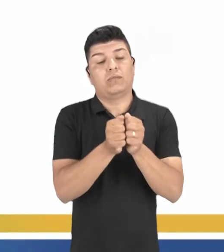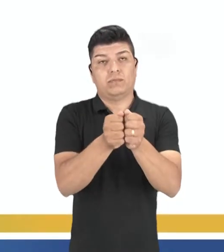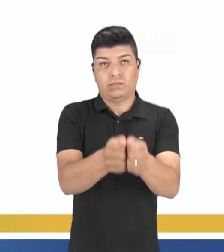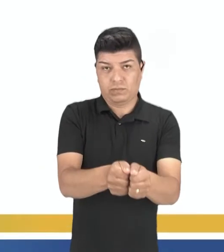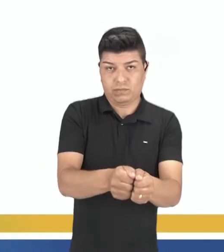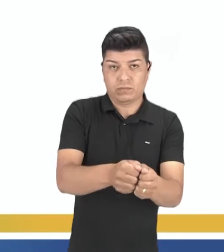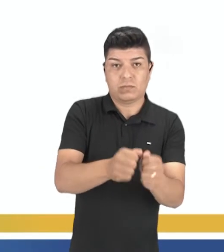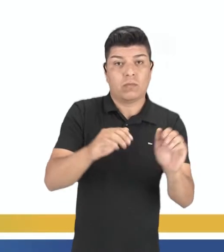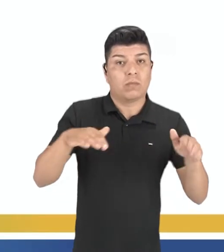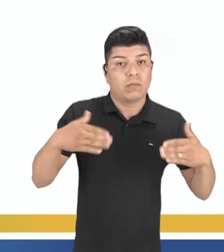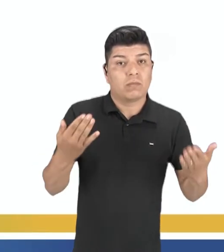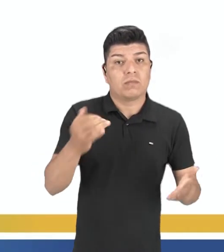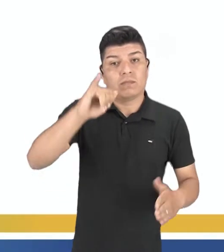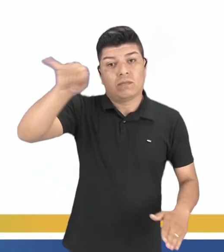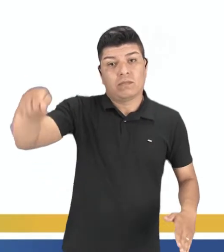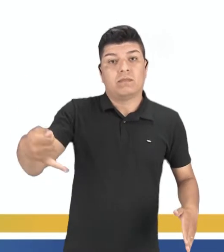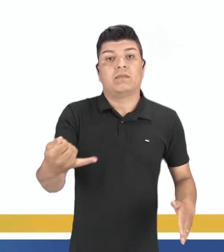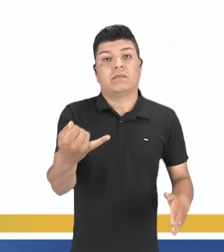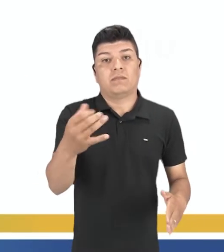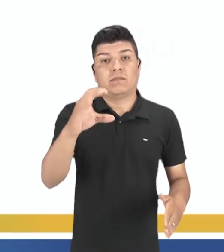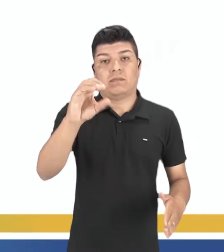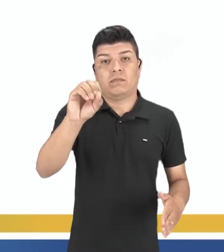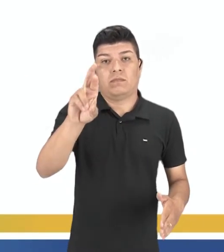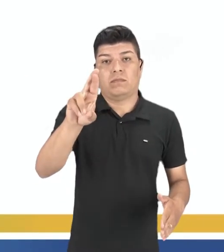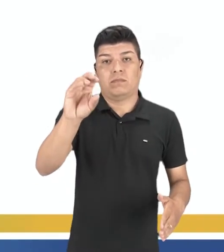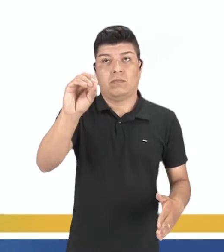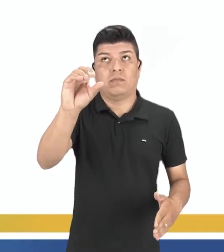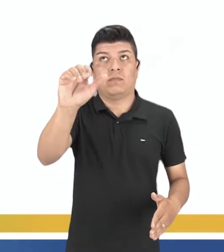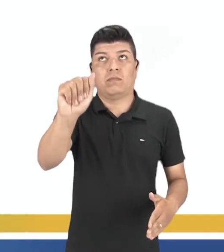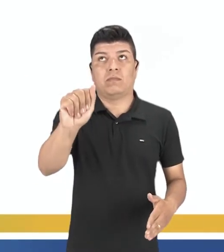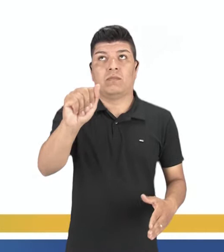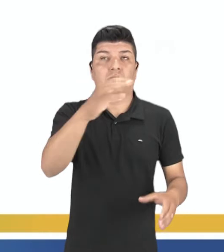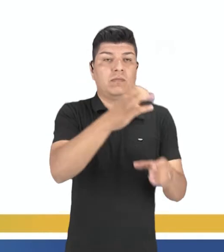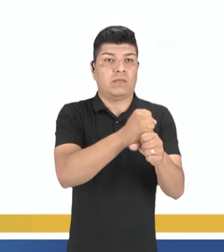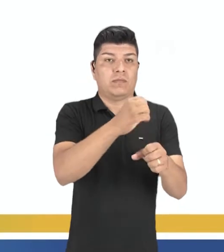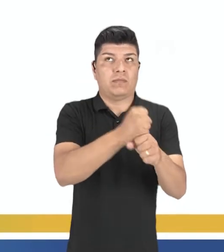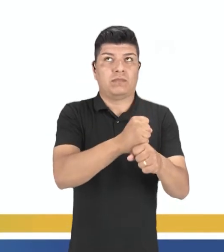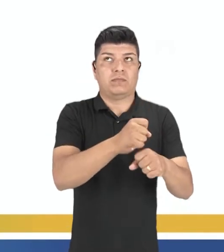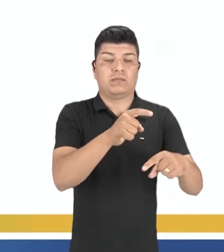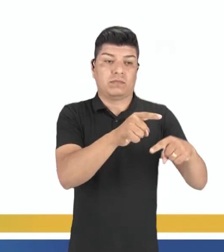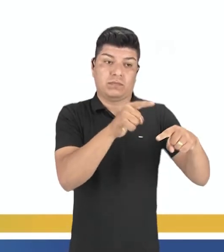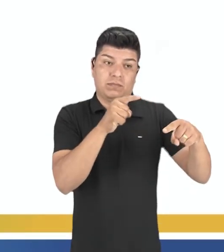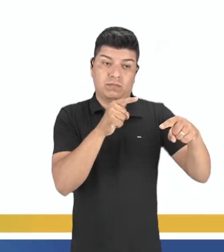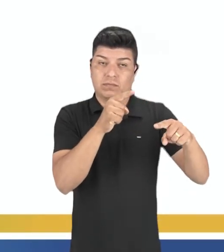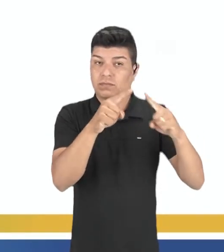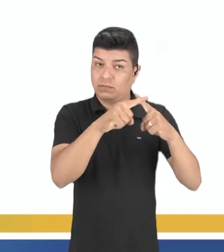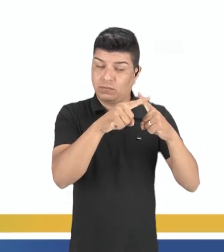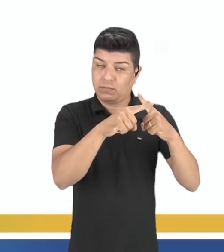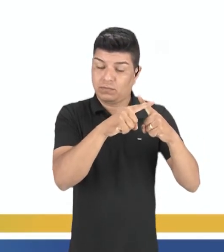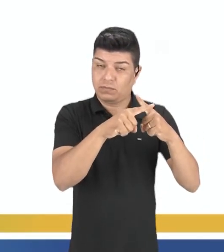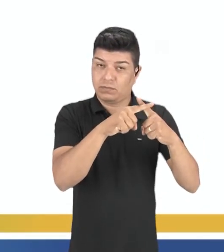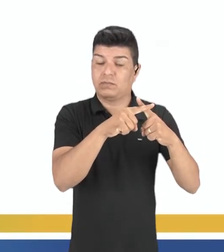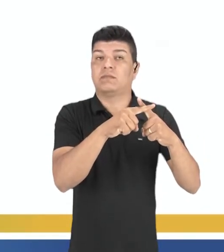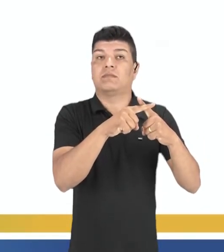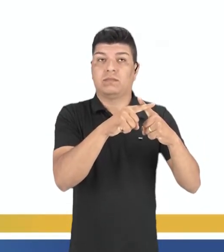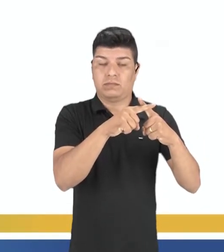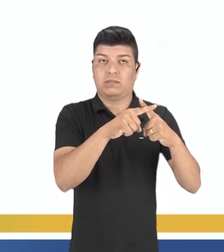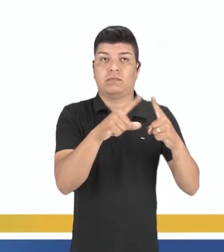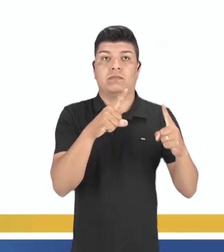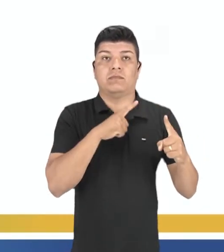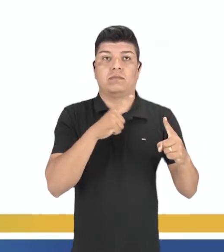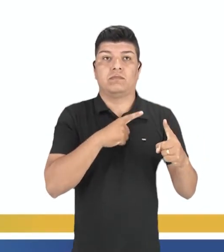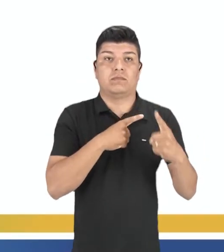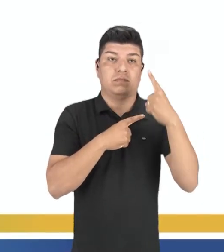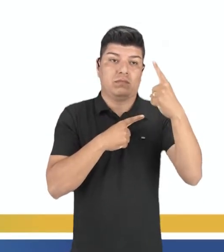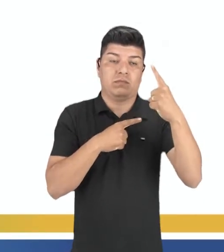chances de elas caírem nessa coroa? Então, eu vou multiplicar esses eventos. Multiplicando esses eventos, eu vou ter 1